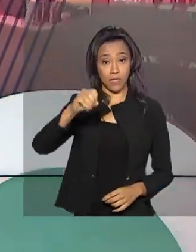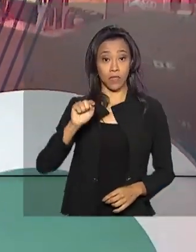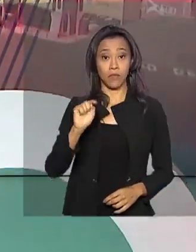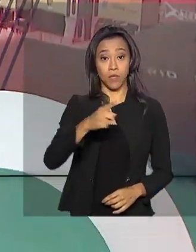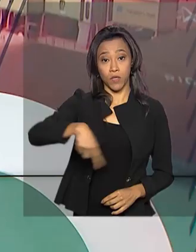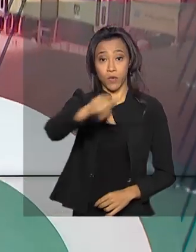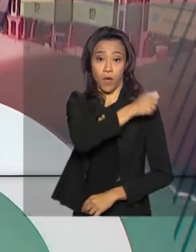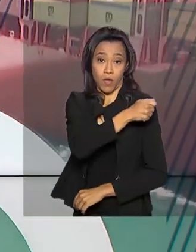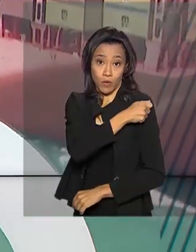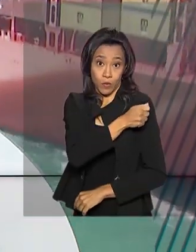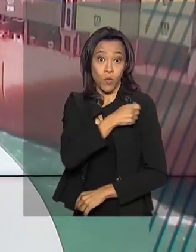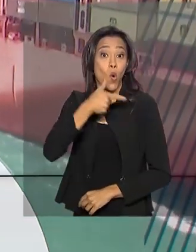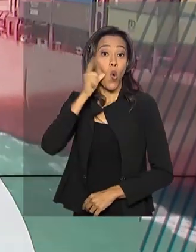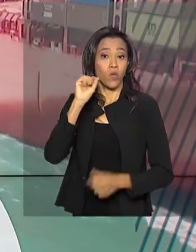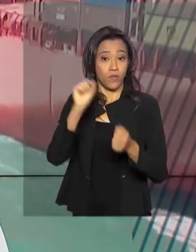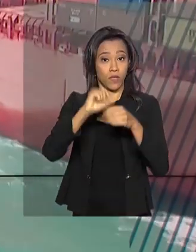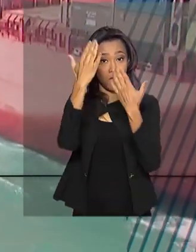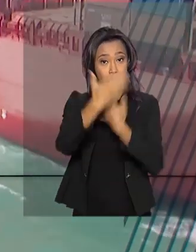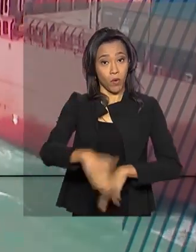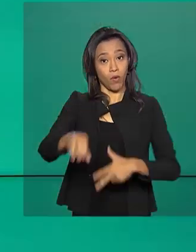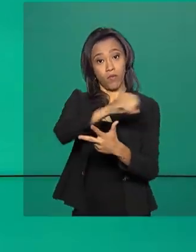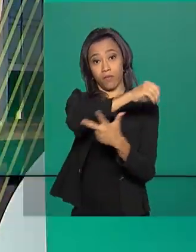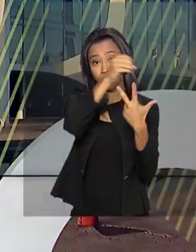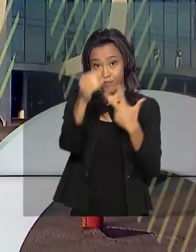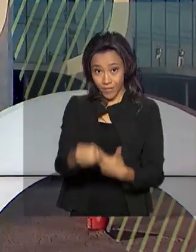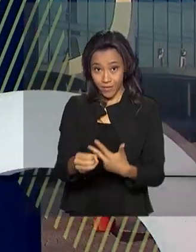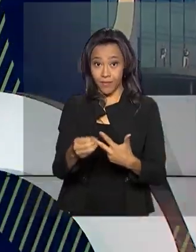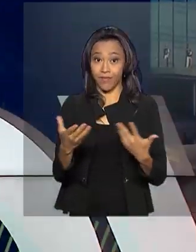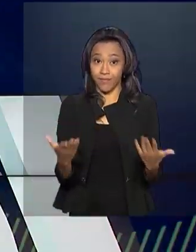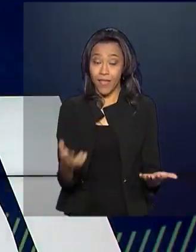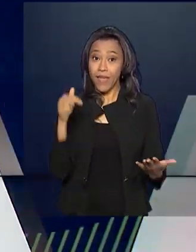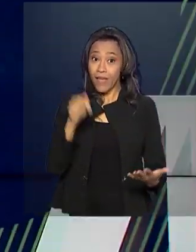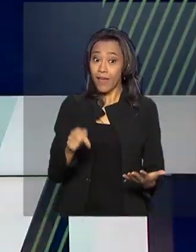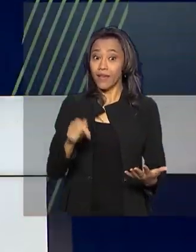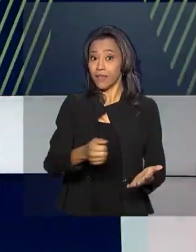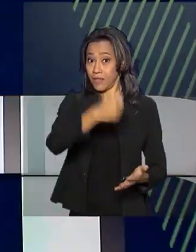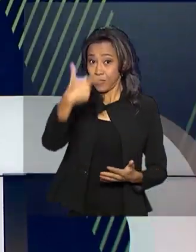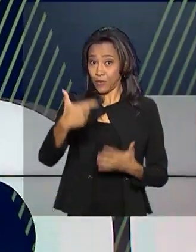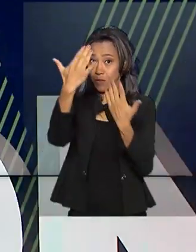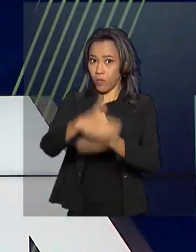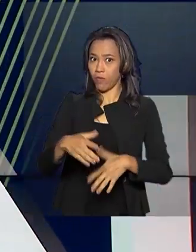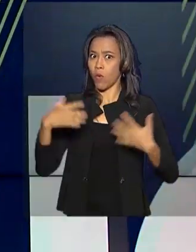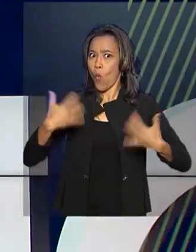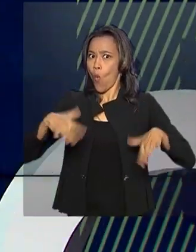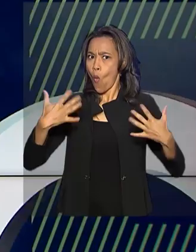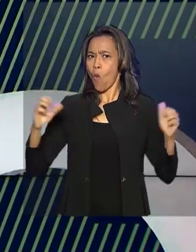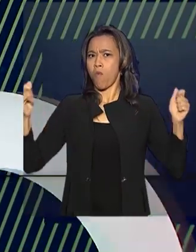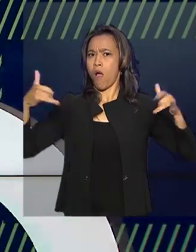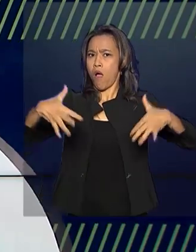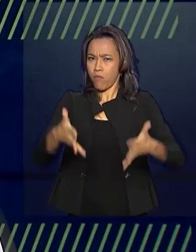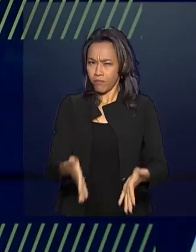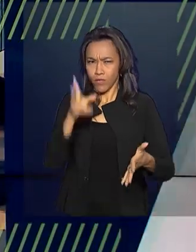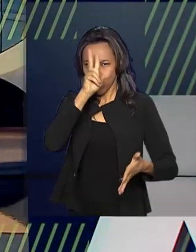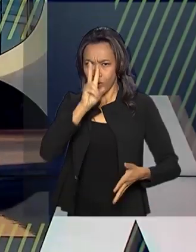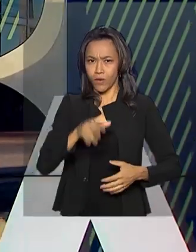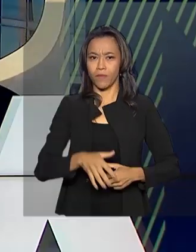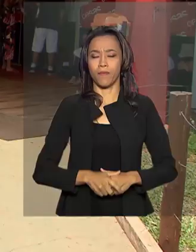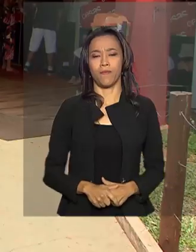estudantes fizeram ontem a segunda etapa do Enem. Esta edição teve o maior índice de participação da história.